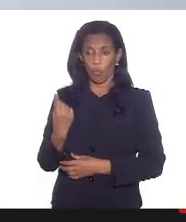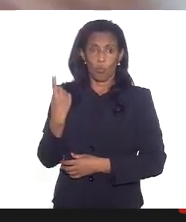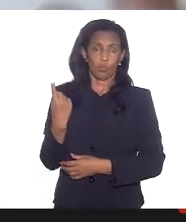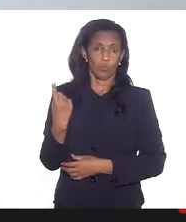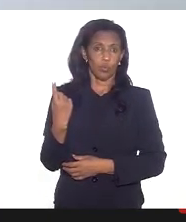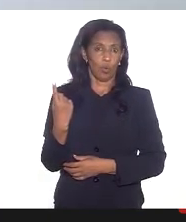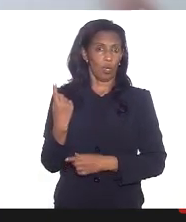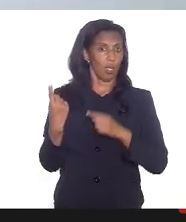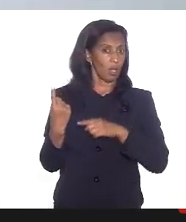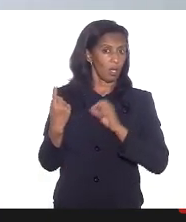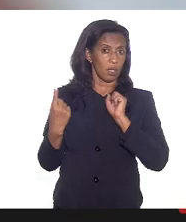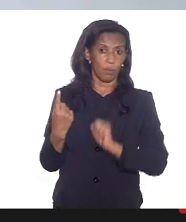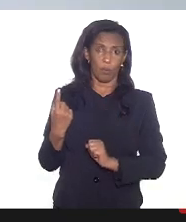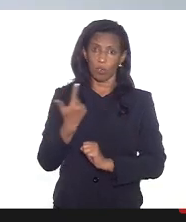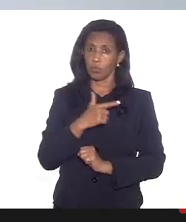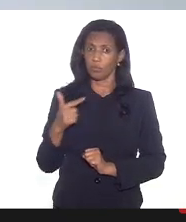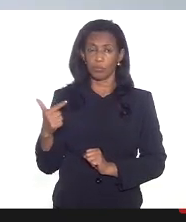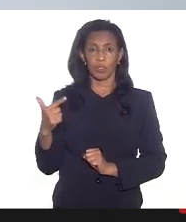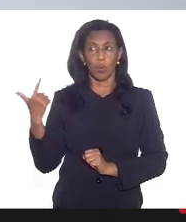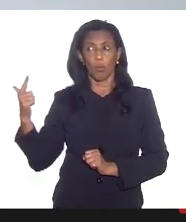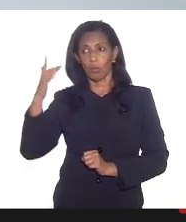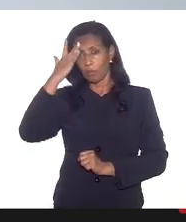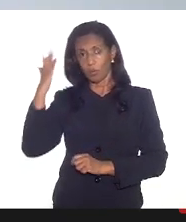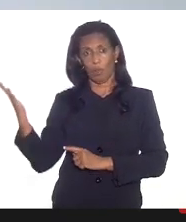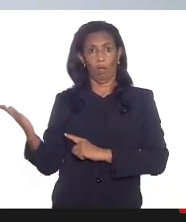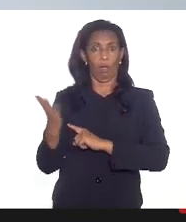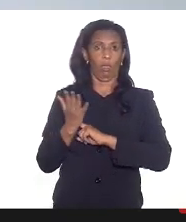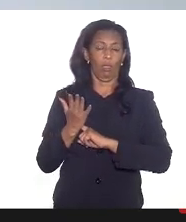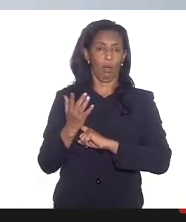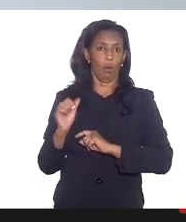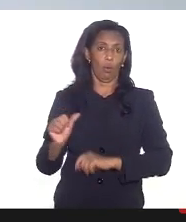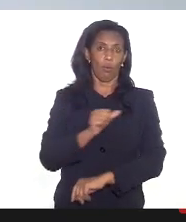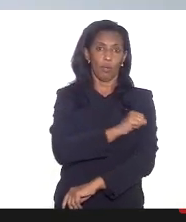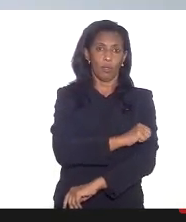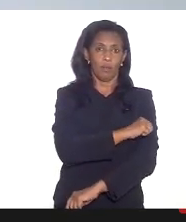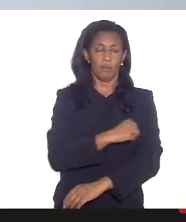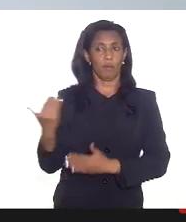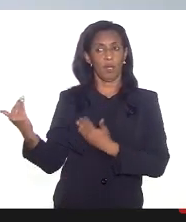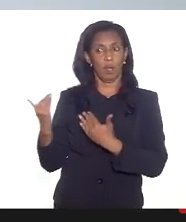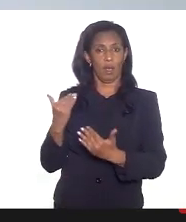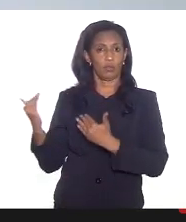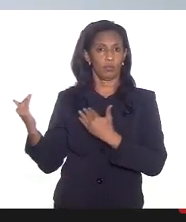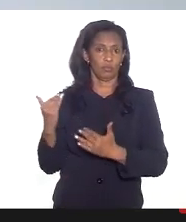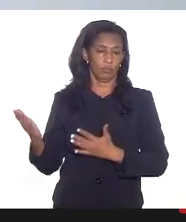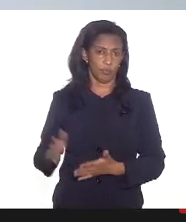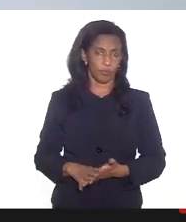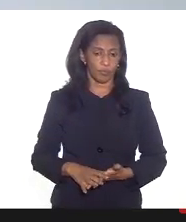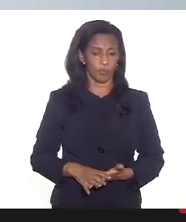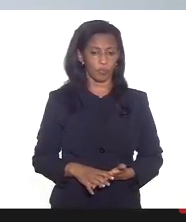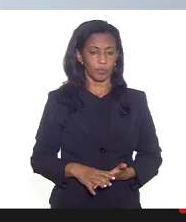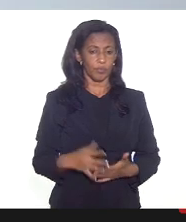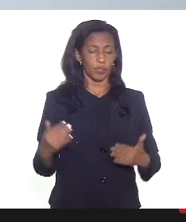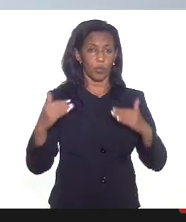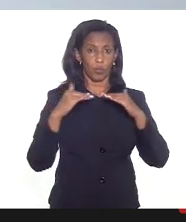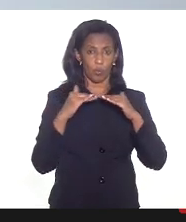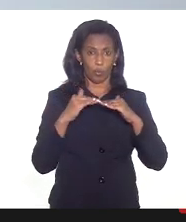e que pode não ter a presença de outro profissional ou médico enfermeiro dividir o atendimento então